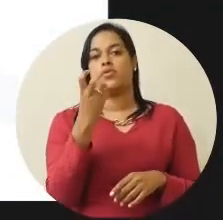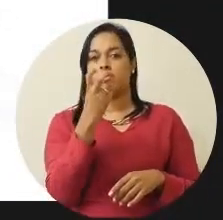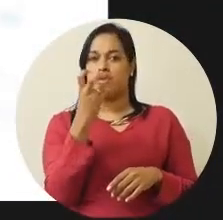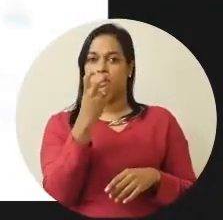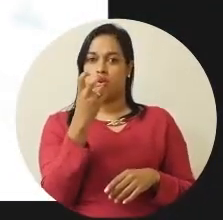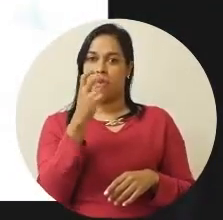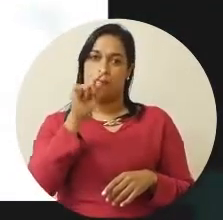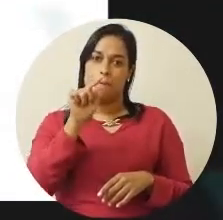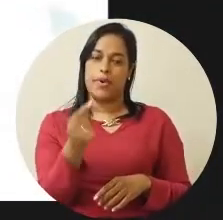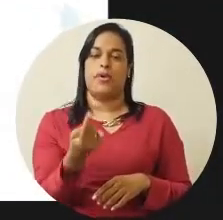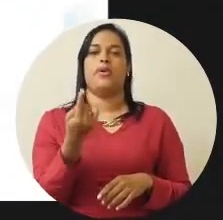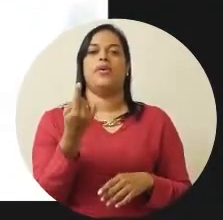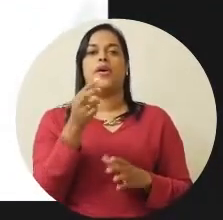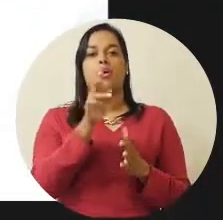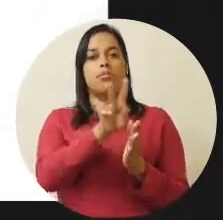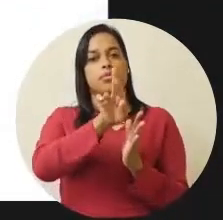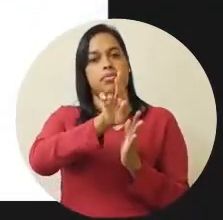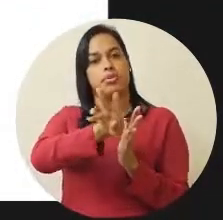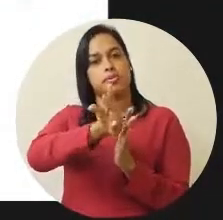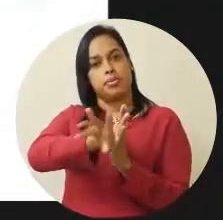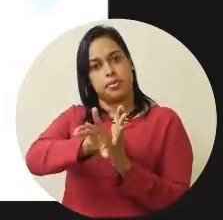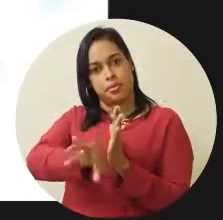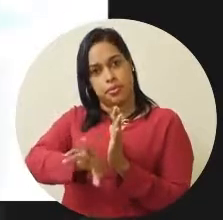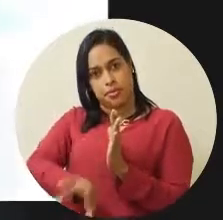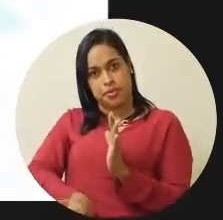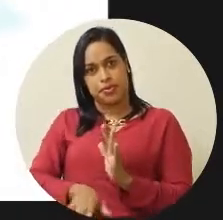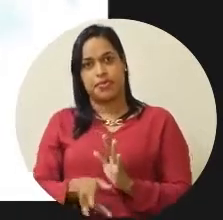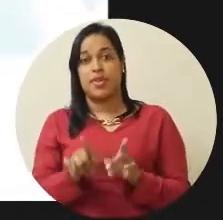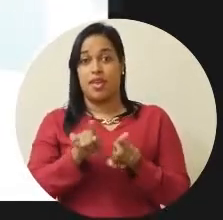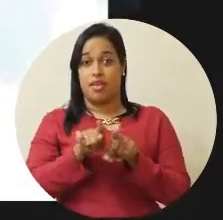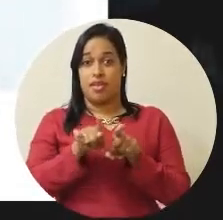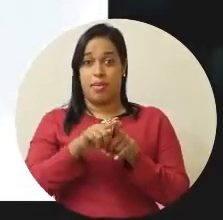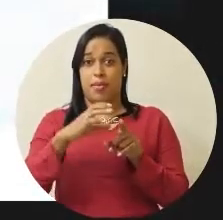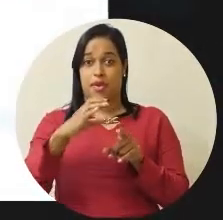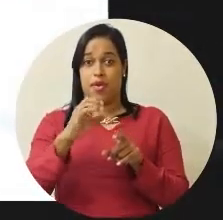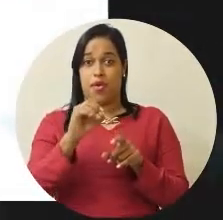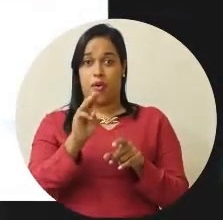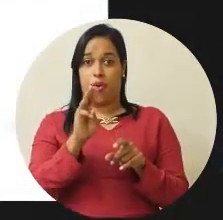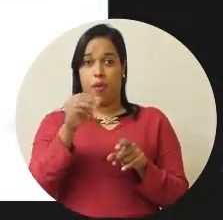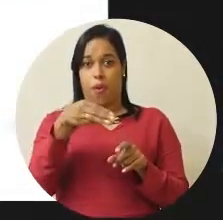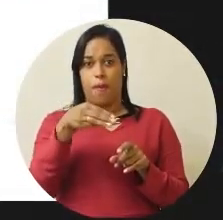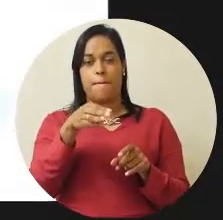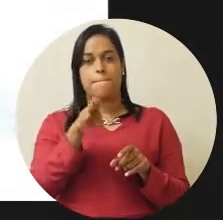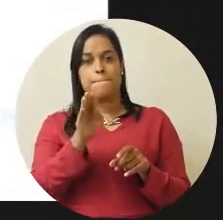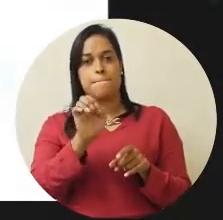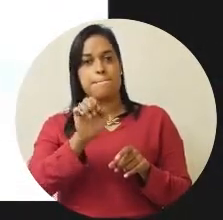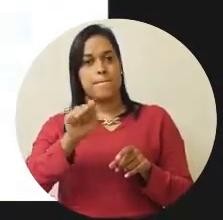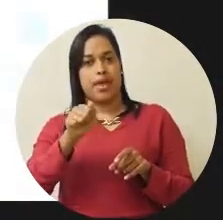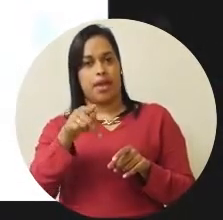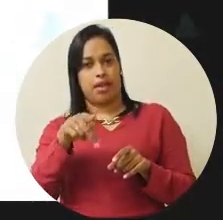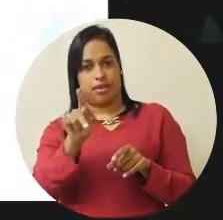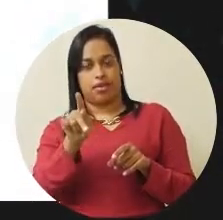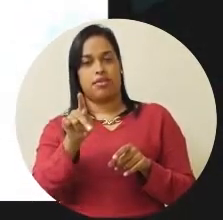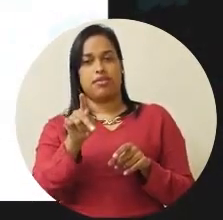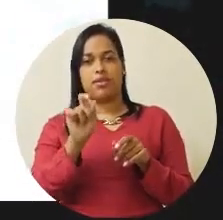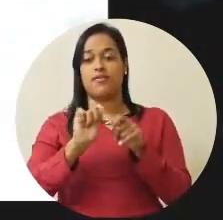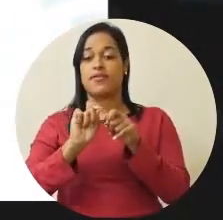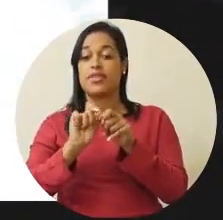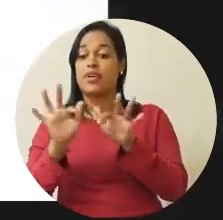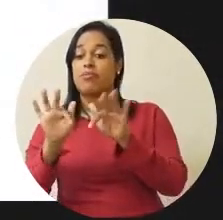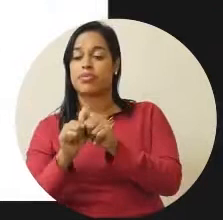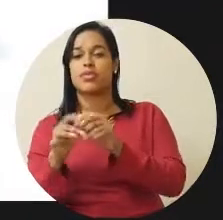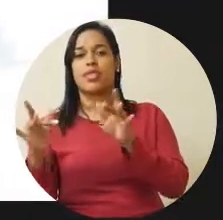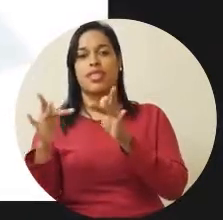segundos, 5000. É assim que funciona. E callback é uma função que vai ser executada quando o efeito